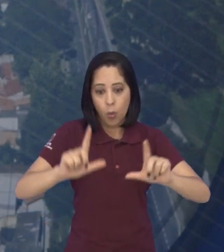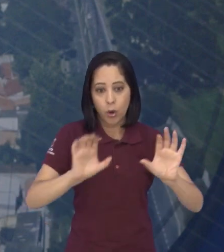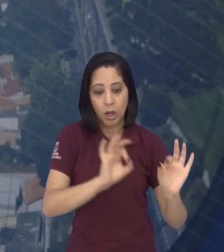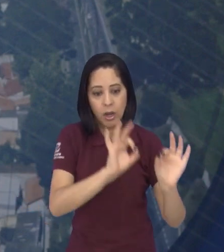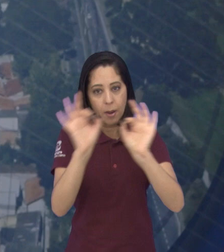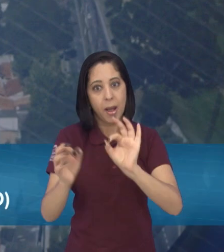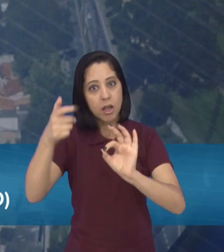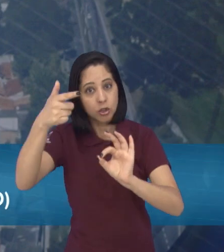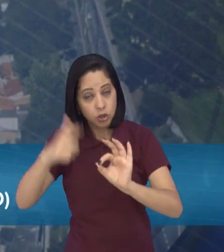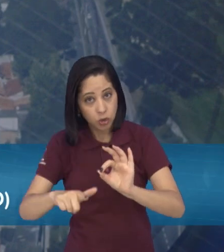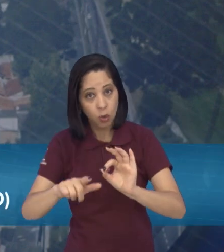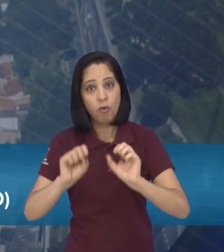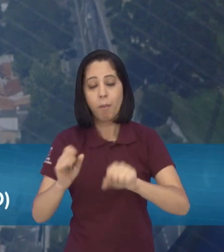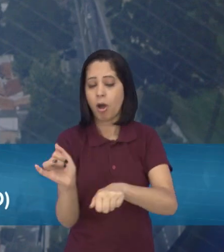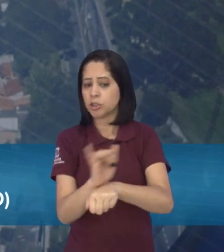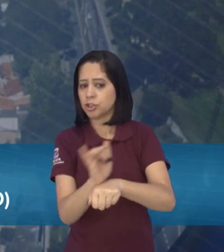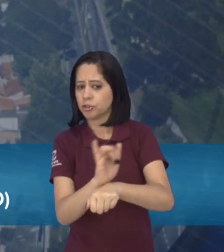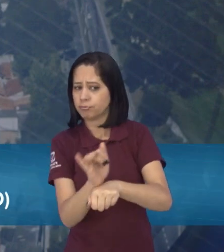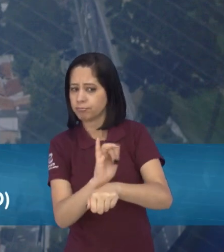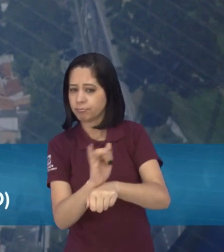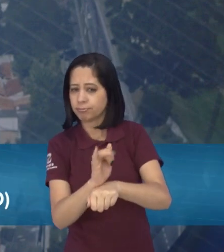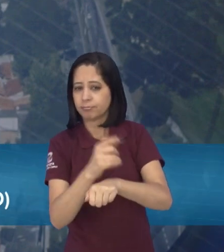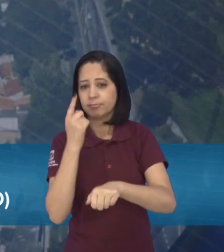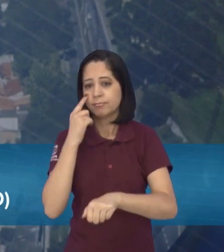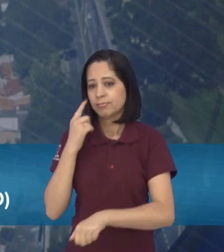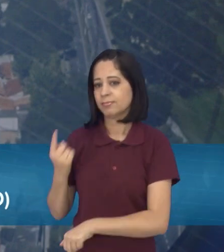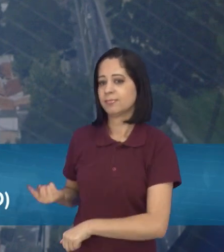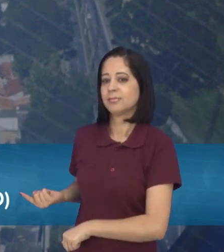vocês podem acessar o